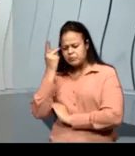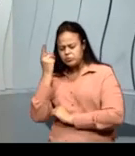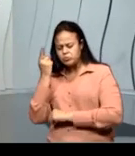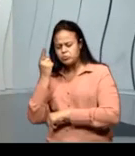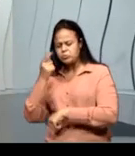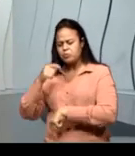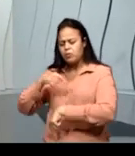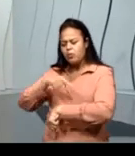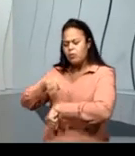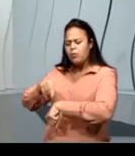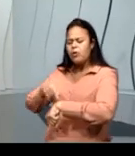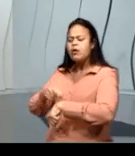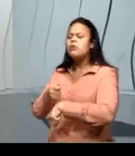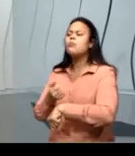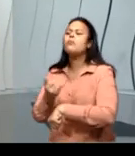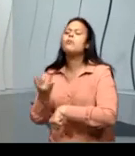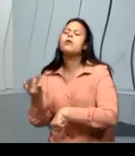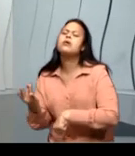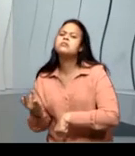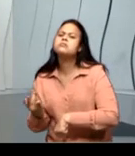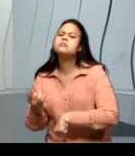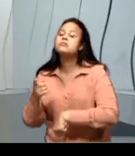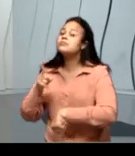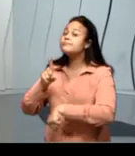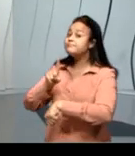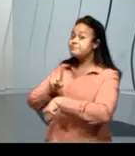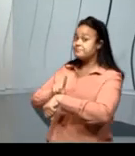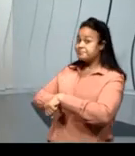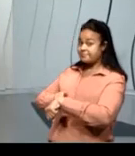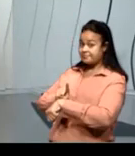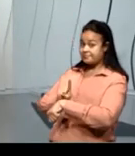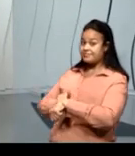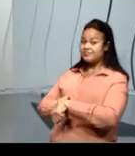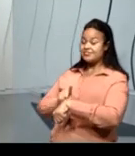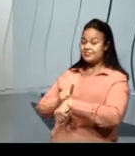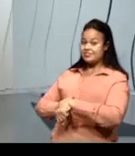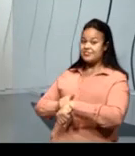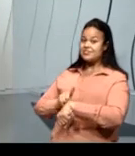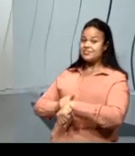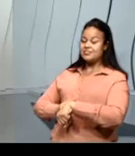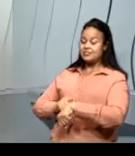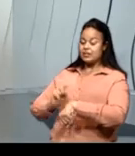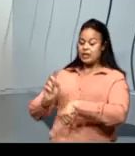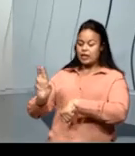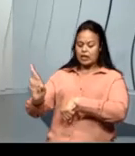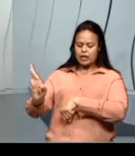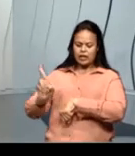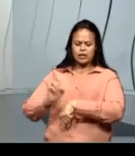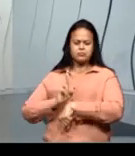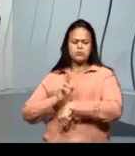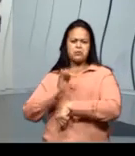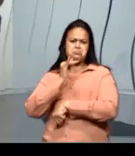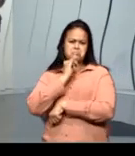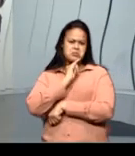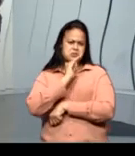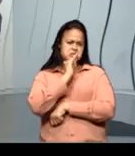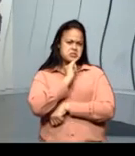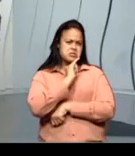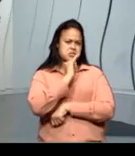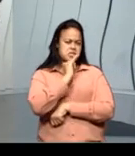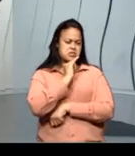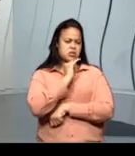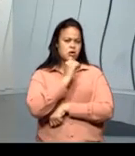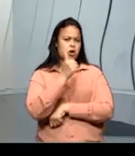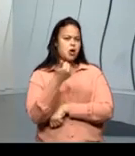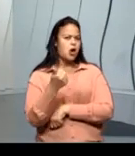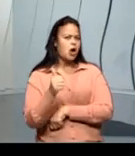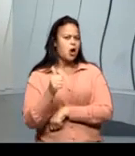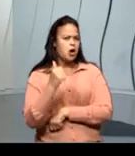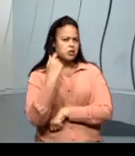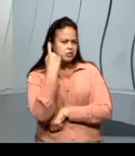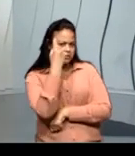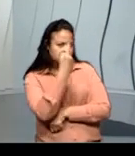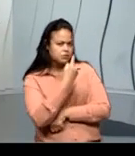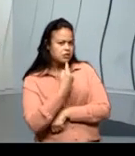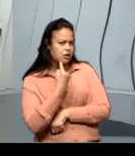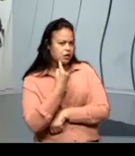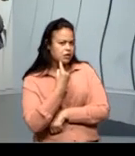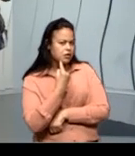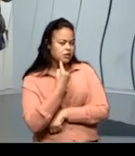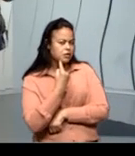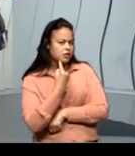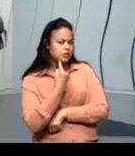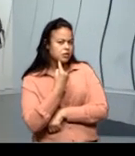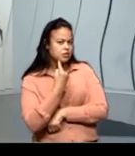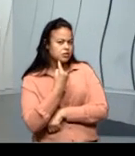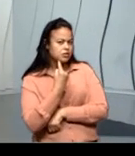referindo a tempo. Quando a resposta vem, por exemplo, são 11 horas,